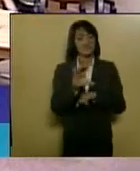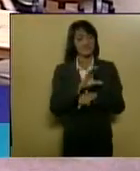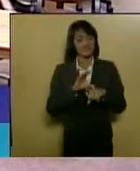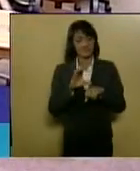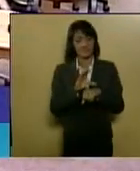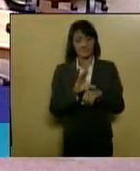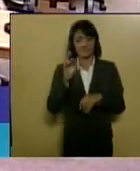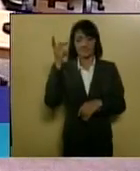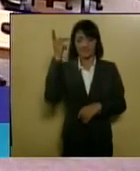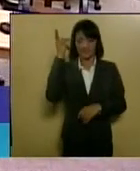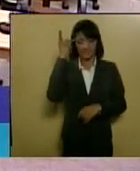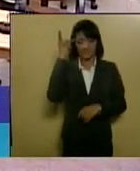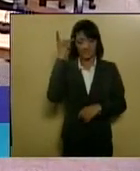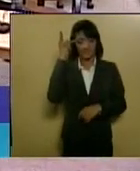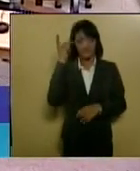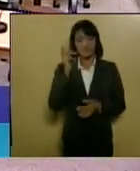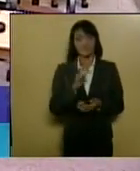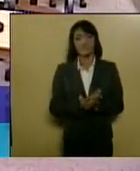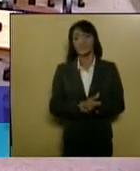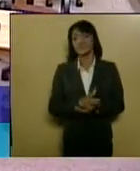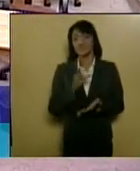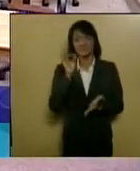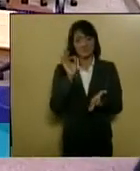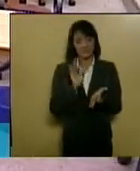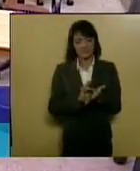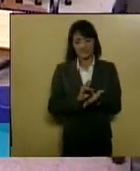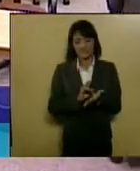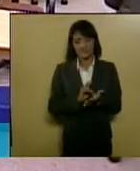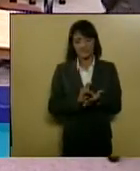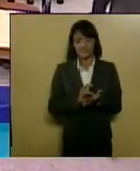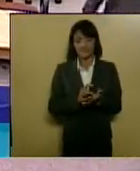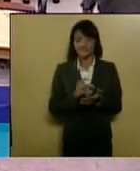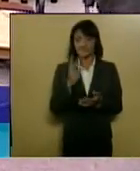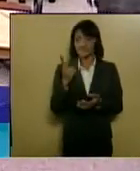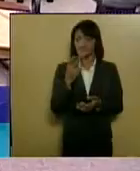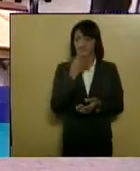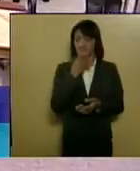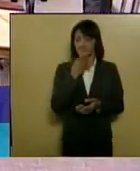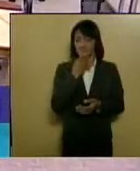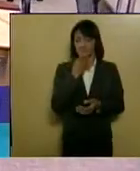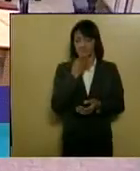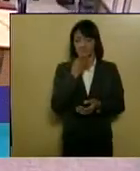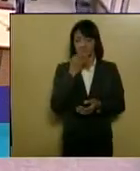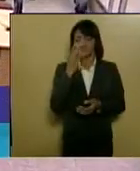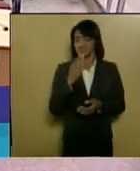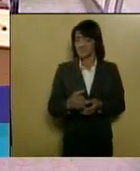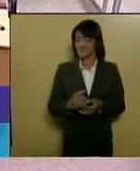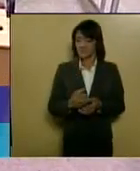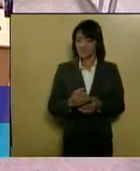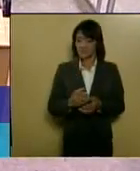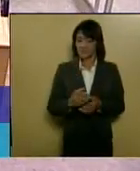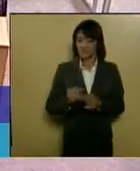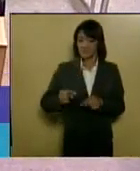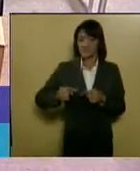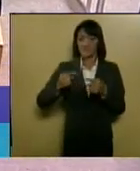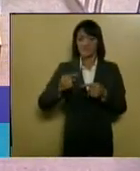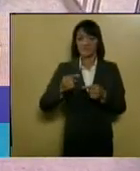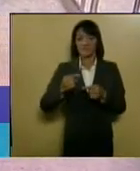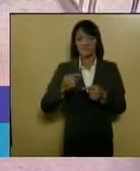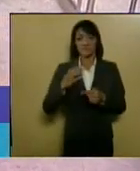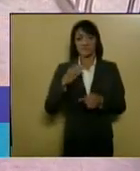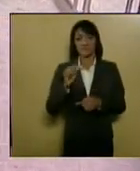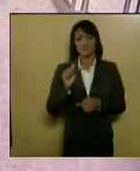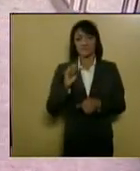Constitucionalista de São Paulo, onde inclusive deixou dois dos seus homens tombados em combate, o capitão